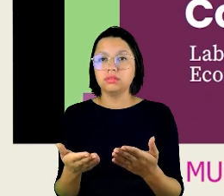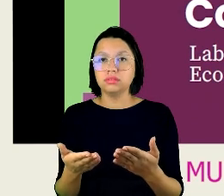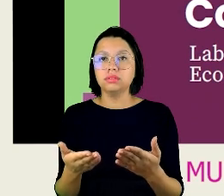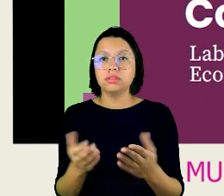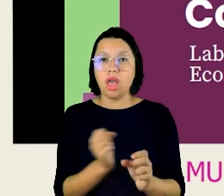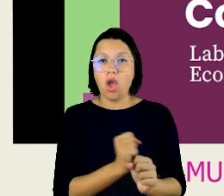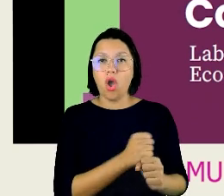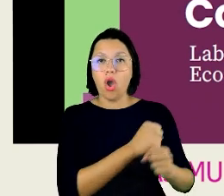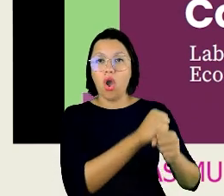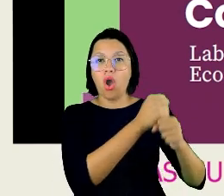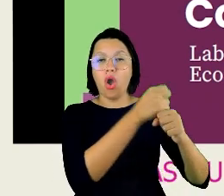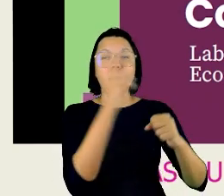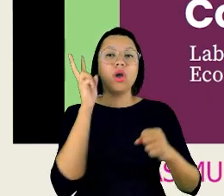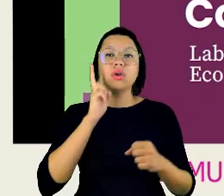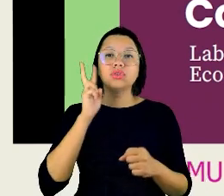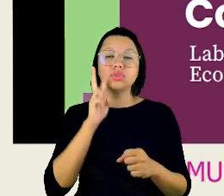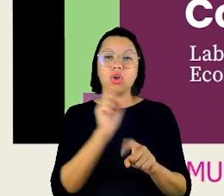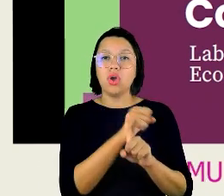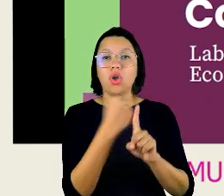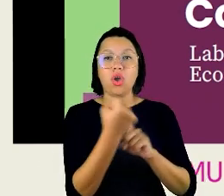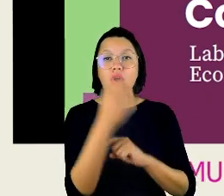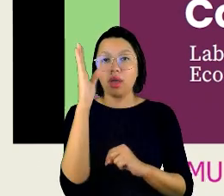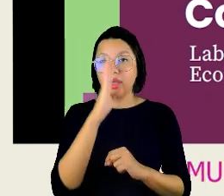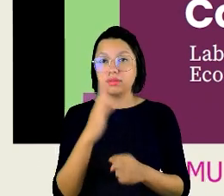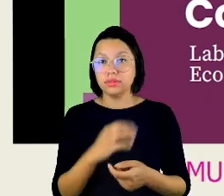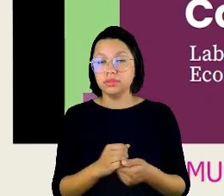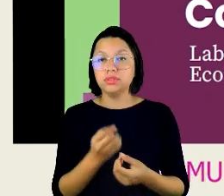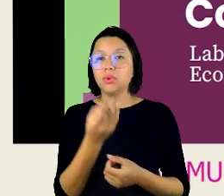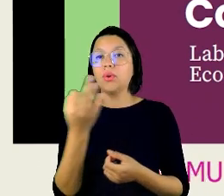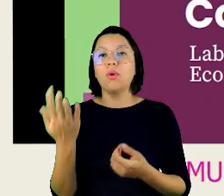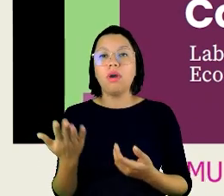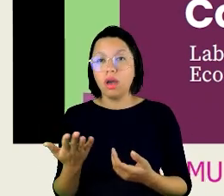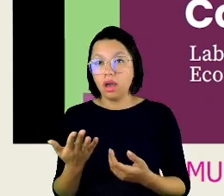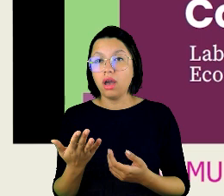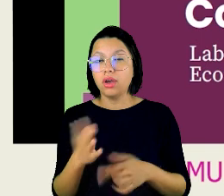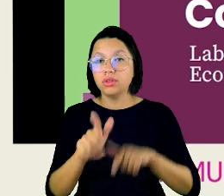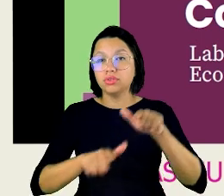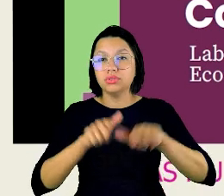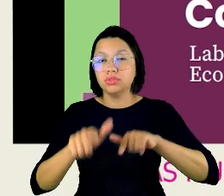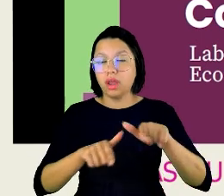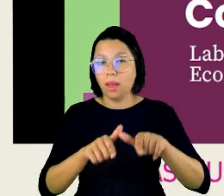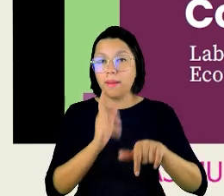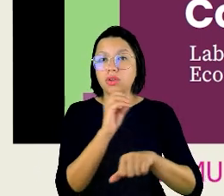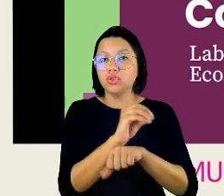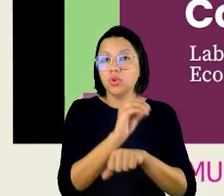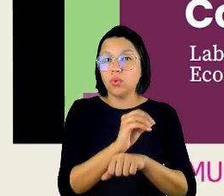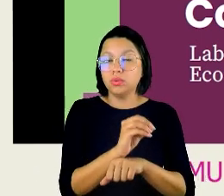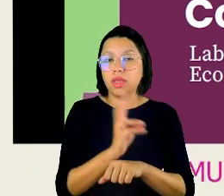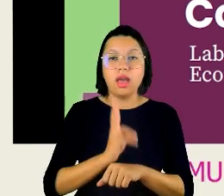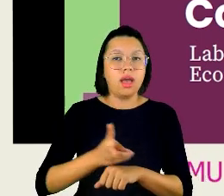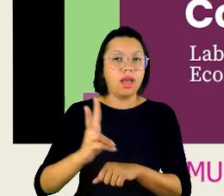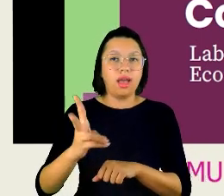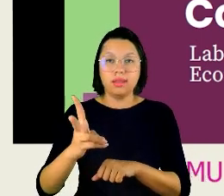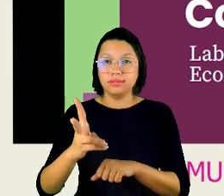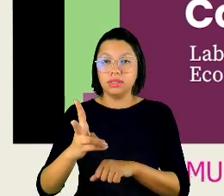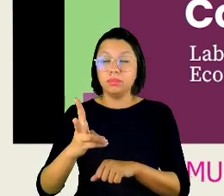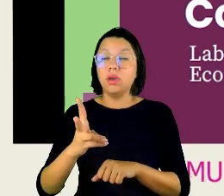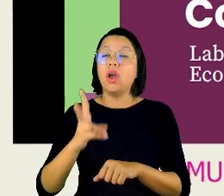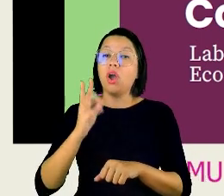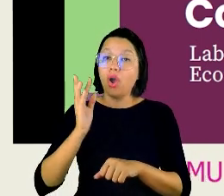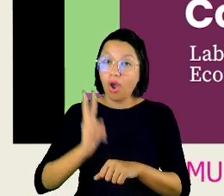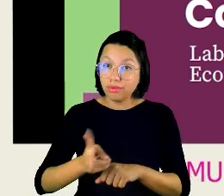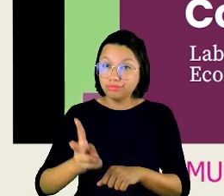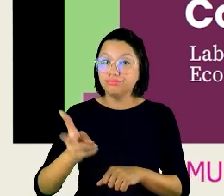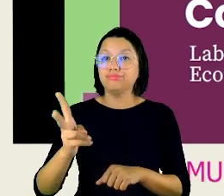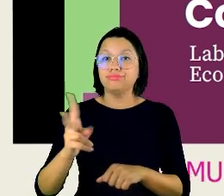dessa construção histórica e social no Brasil, e o quanto os trabalhos de cuidado sempre foram e seguem sendo